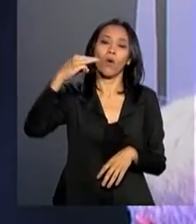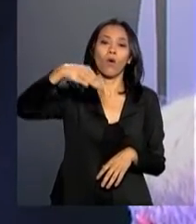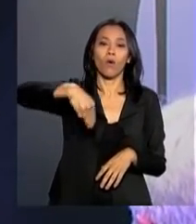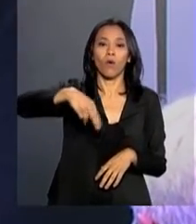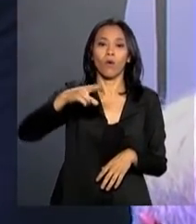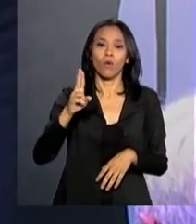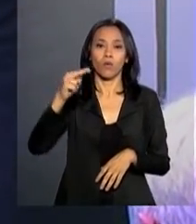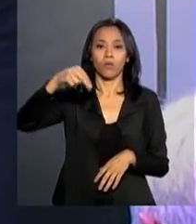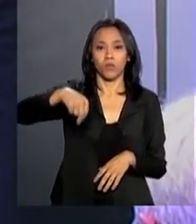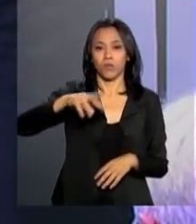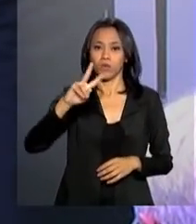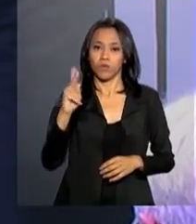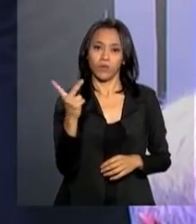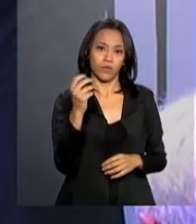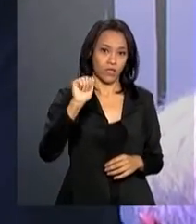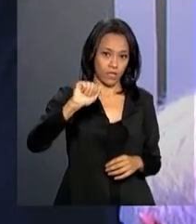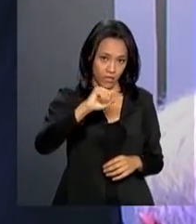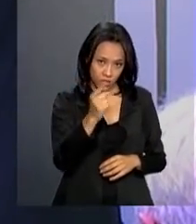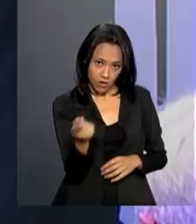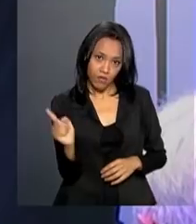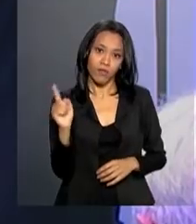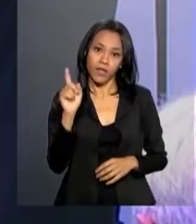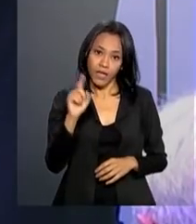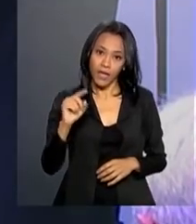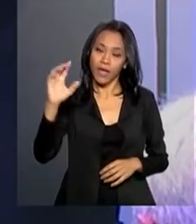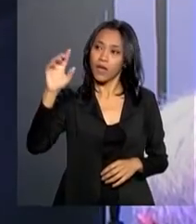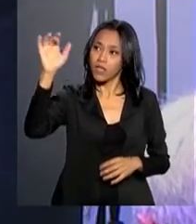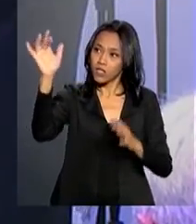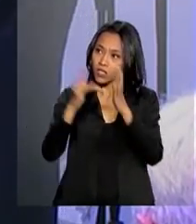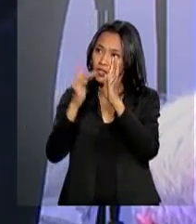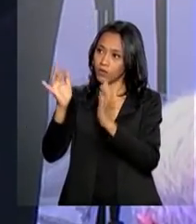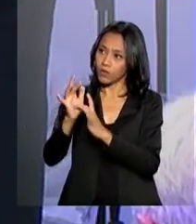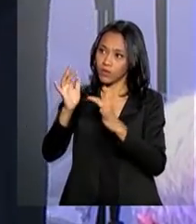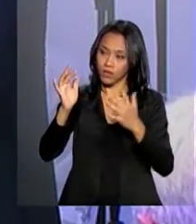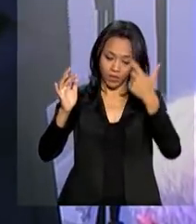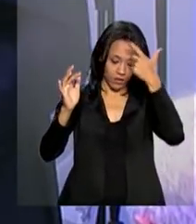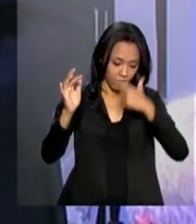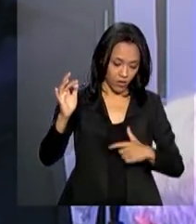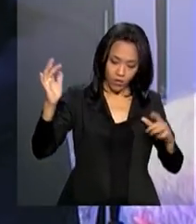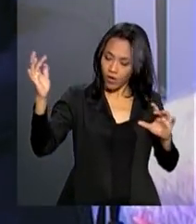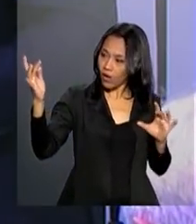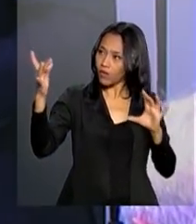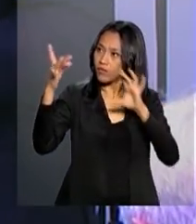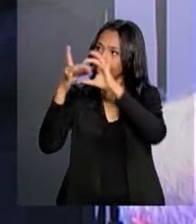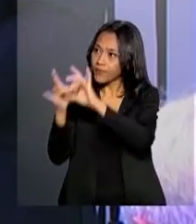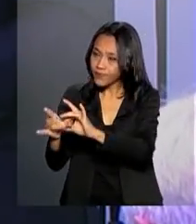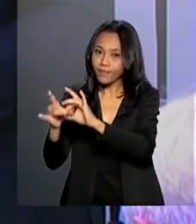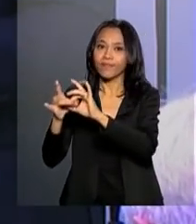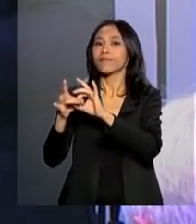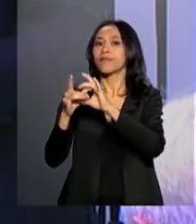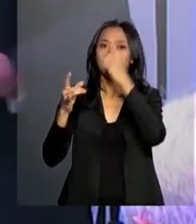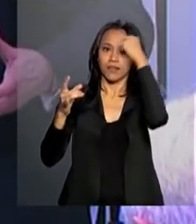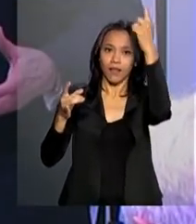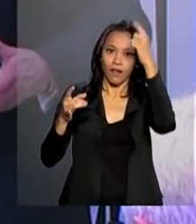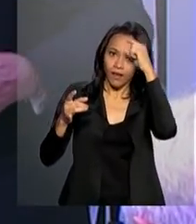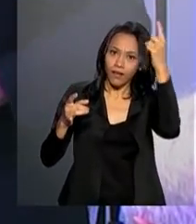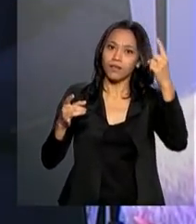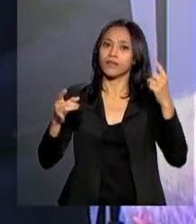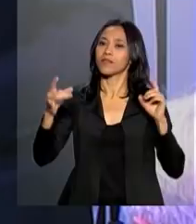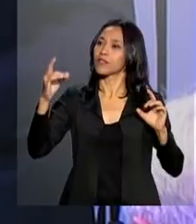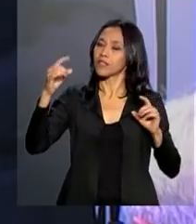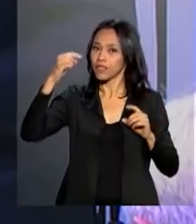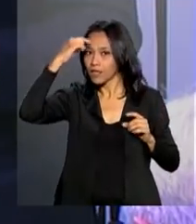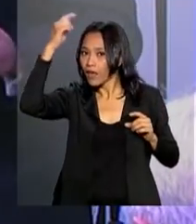é integrar-se com a figura de Cristo. Você comunga os ideais de Cristo. Então, toda missa,